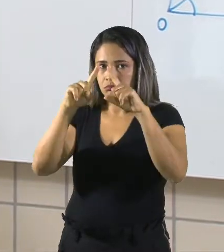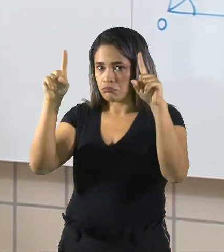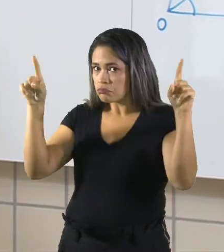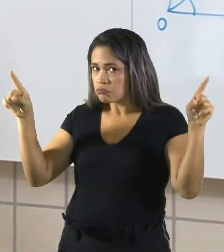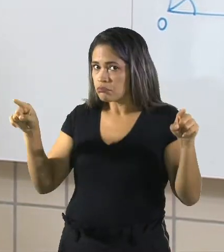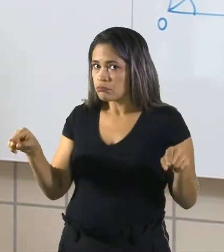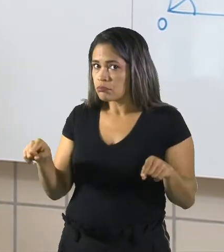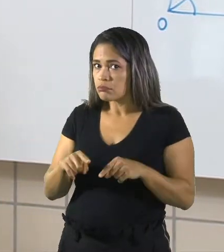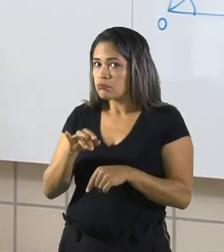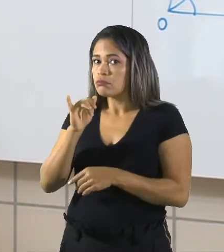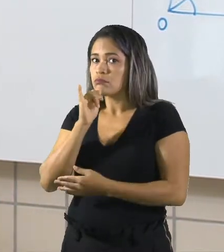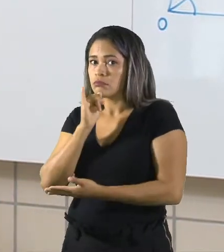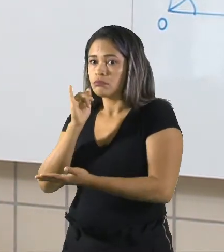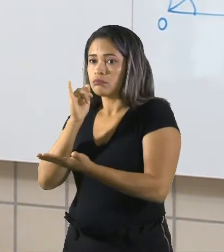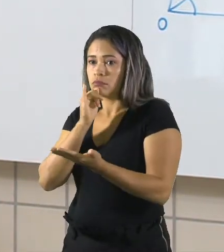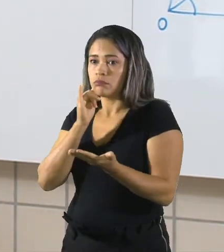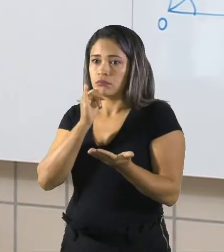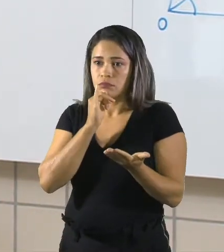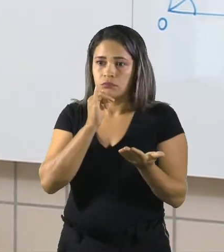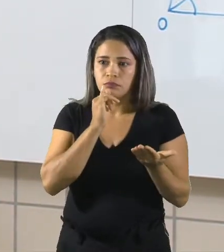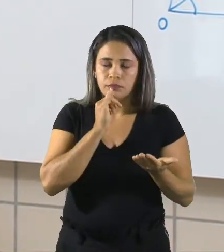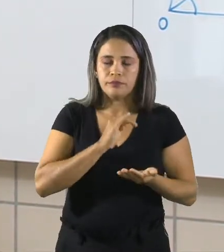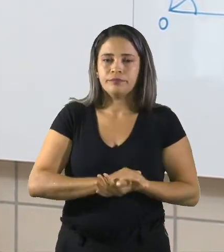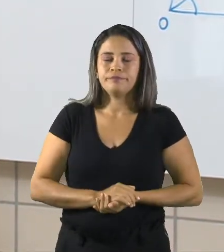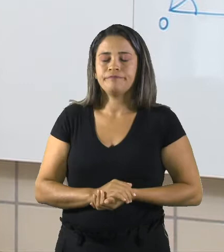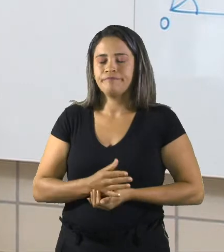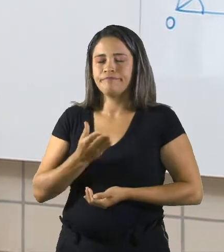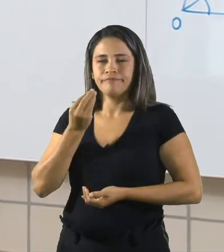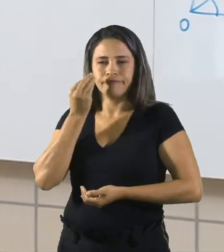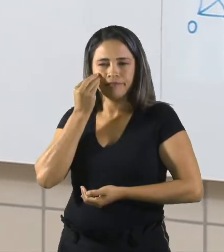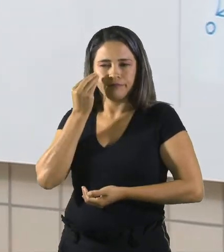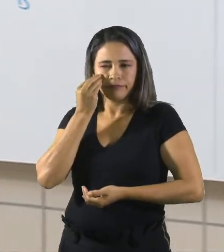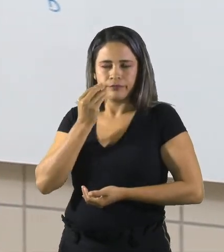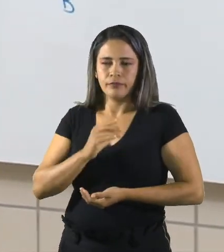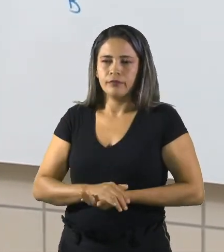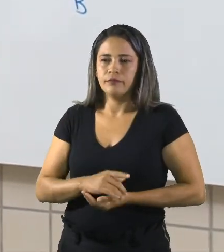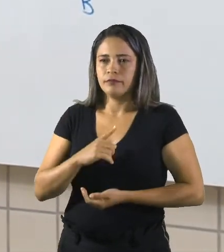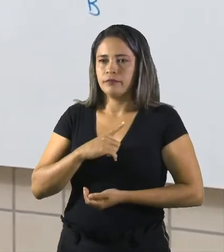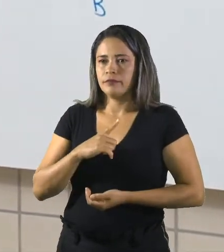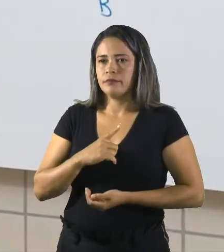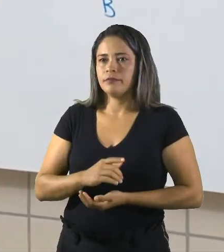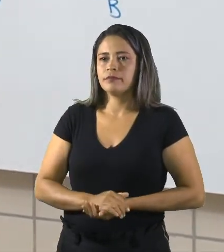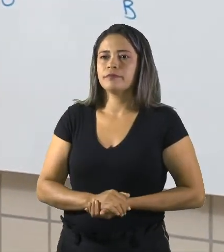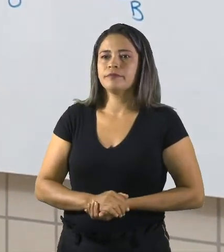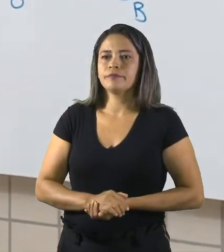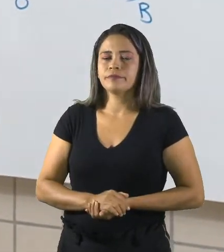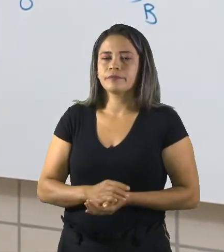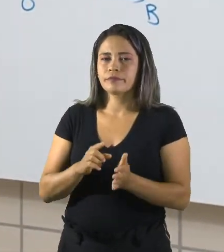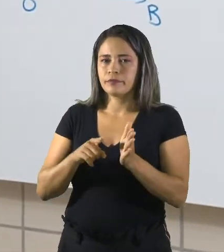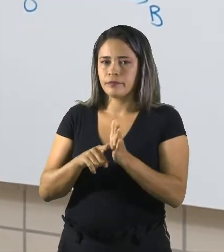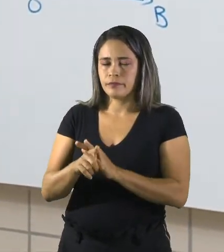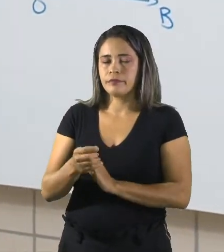exemplificar cada uma dessas situações. Então, vejam só, no quadro nós temos o seguinte agora.